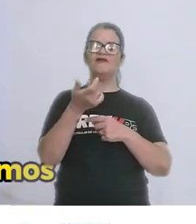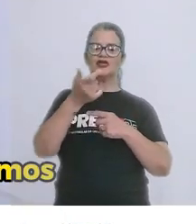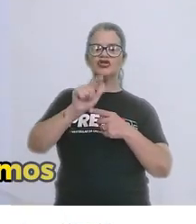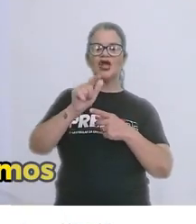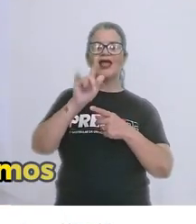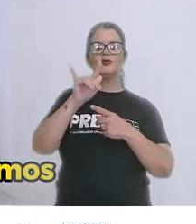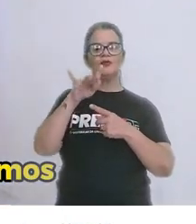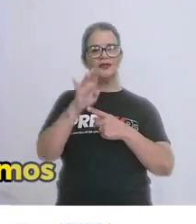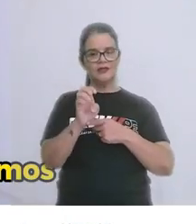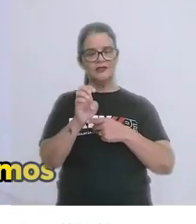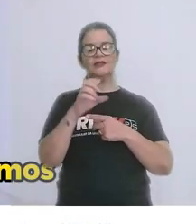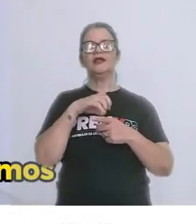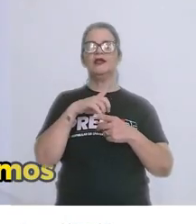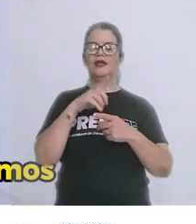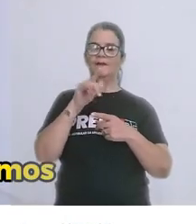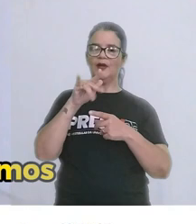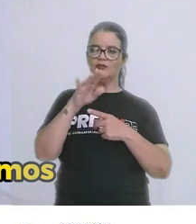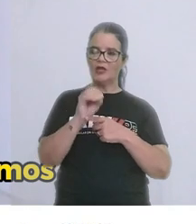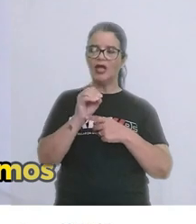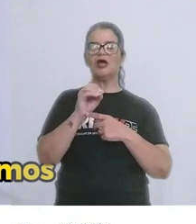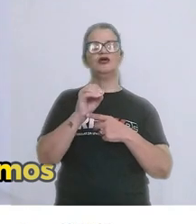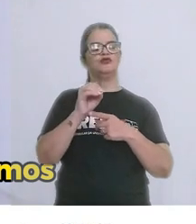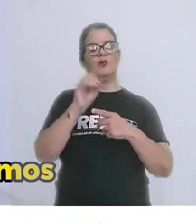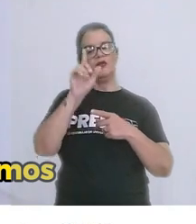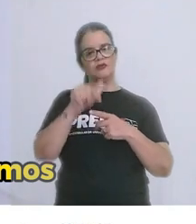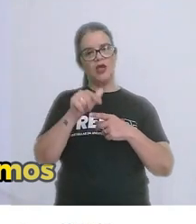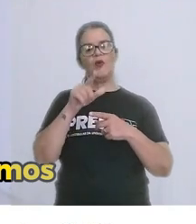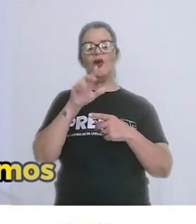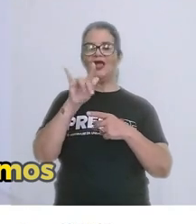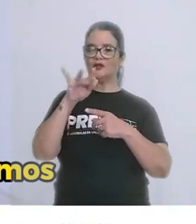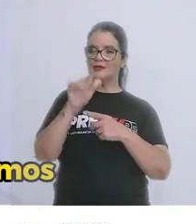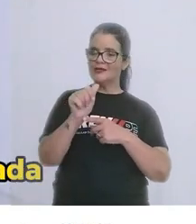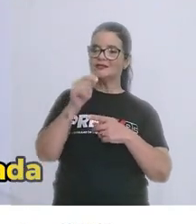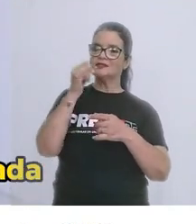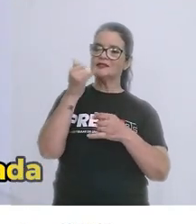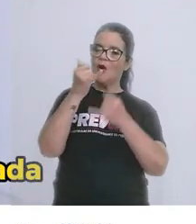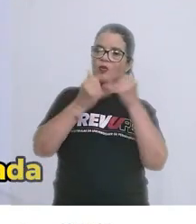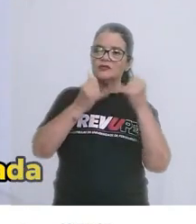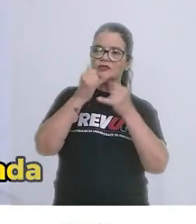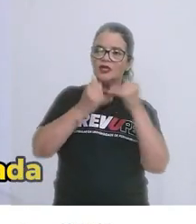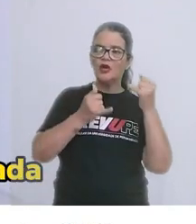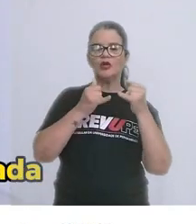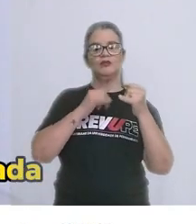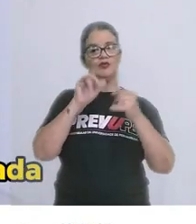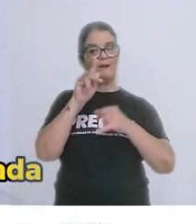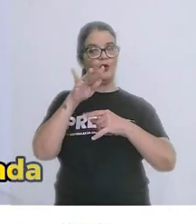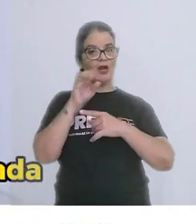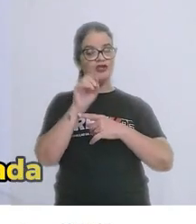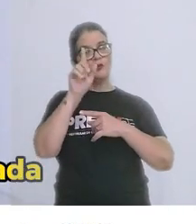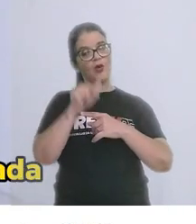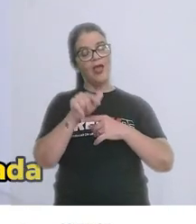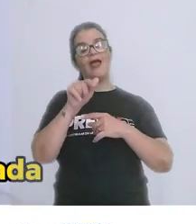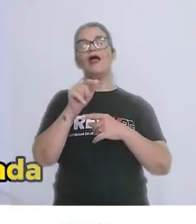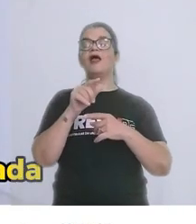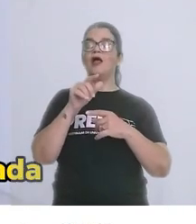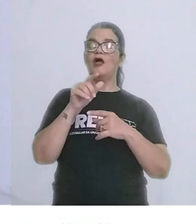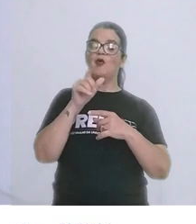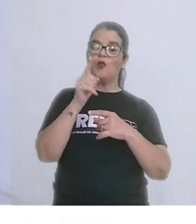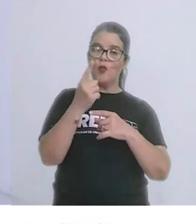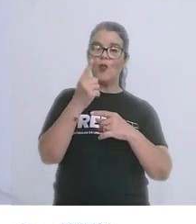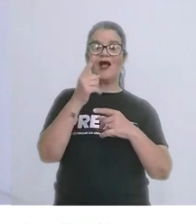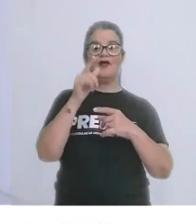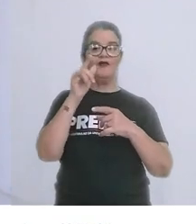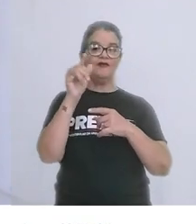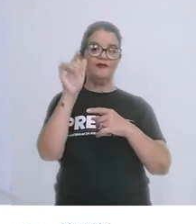Então, pleonasmo e redundância na linguagem são sinônimos. Só que o pleonasmo é uma figura de linguagem empregada